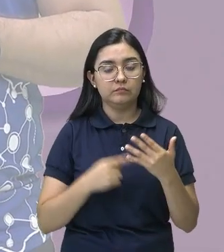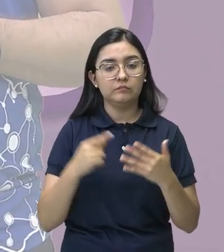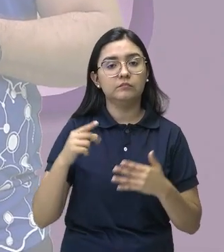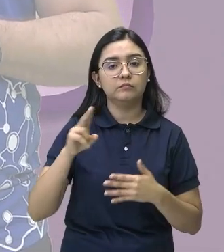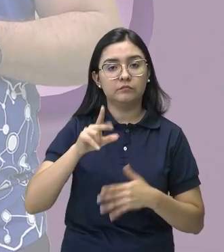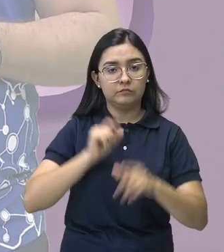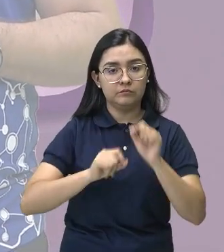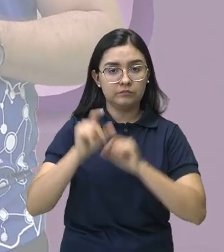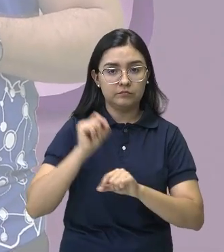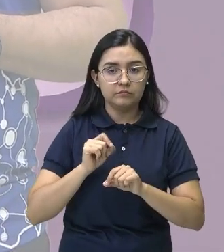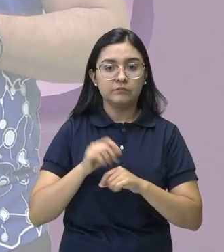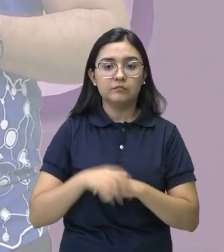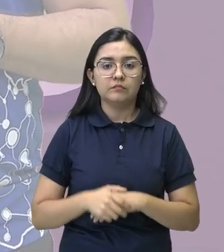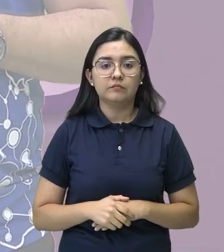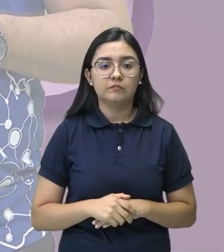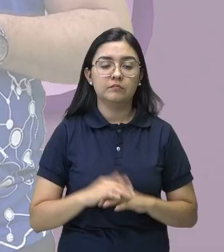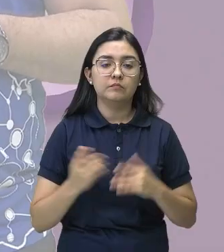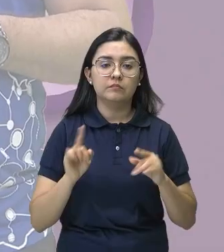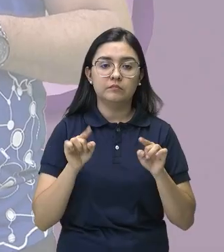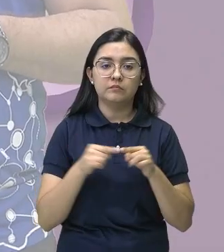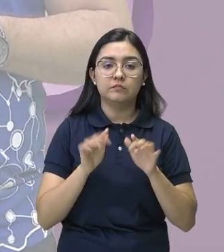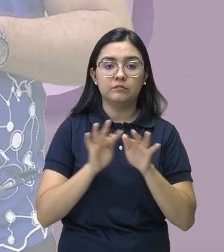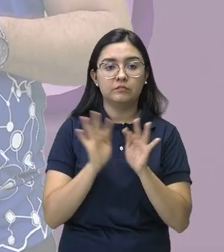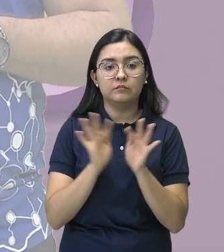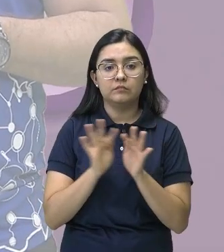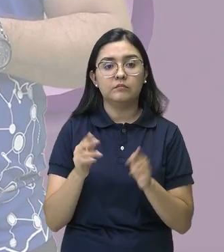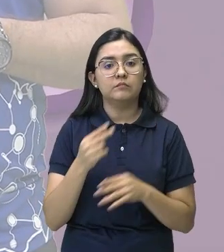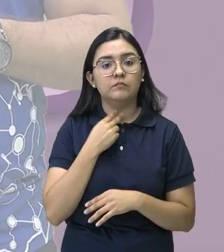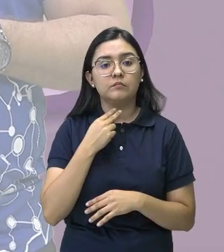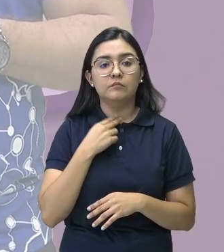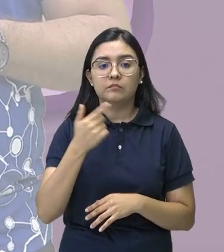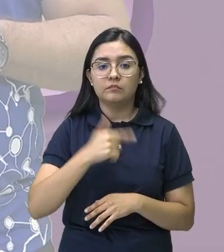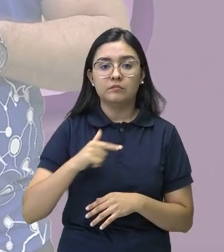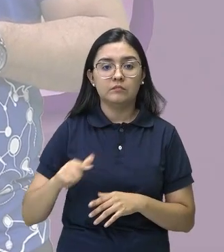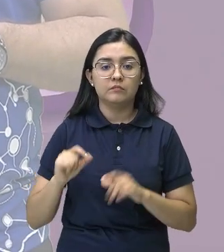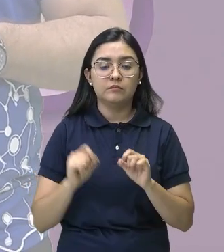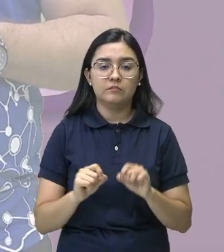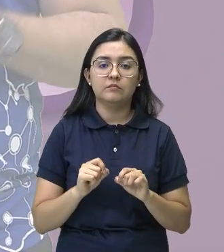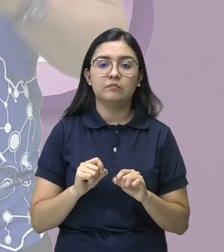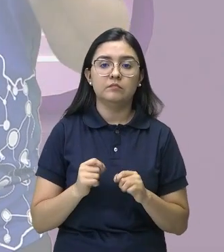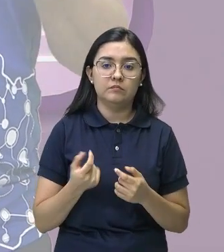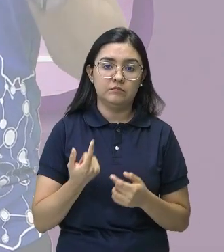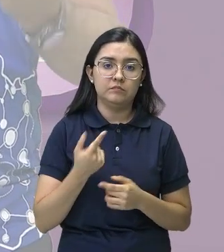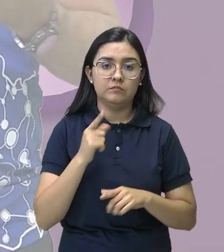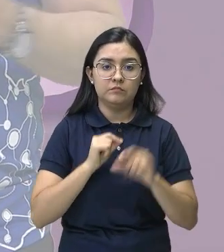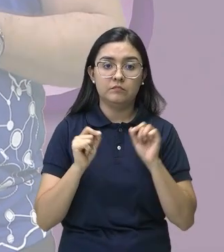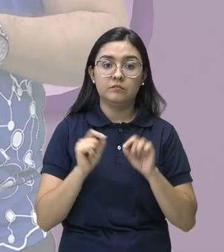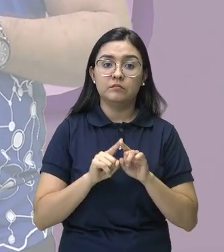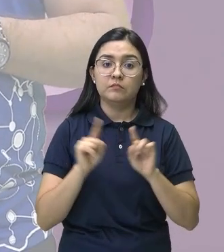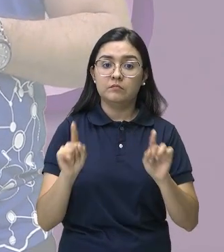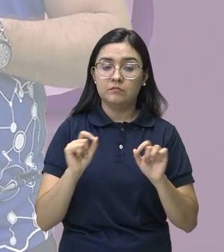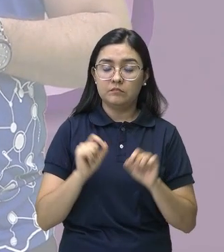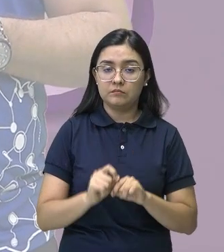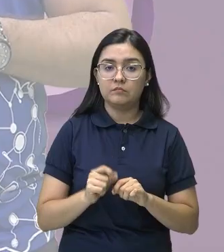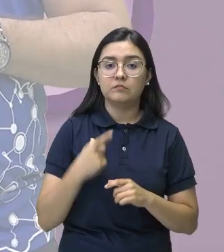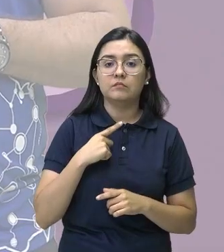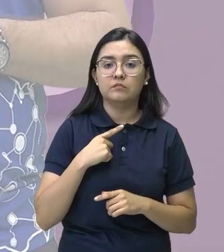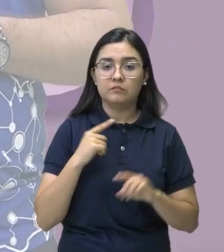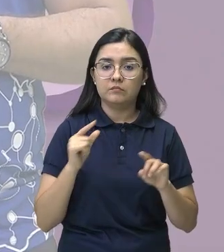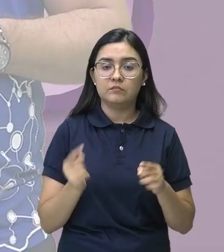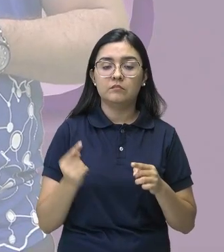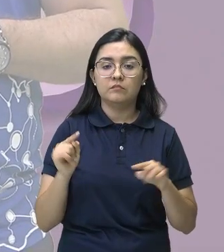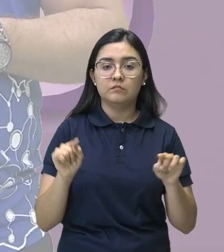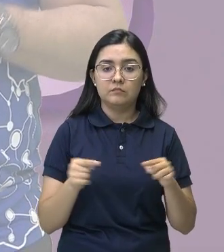vai selecionar. Nas combinações simples, não podemos repetir os elementos de escolha. Já nas combinações com